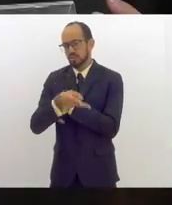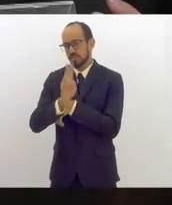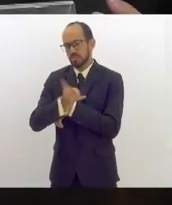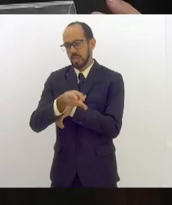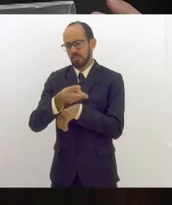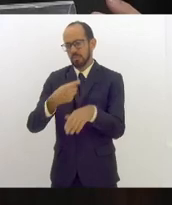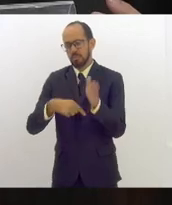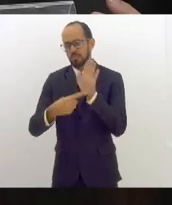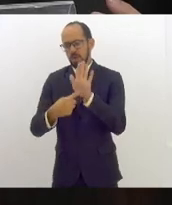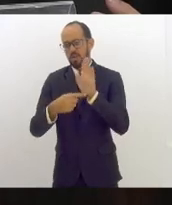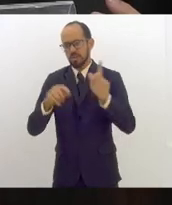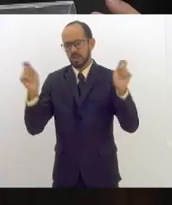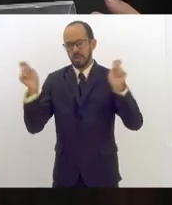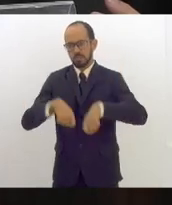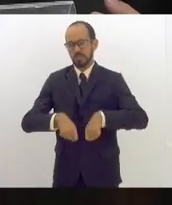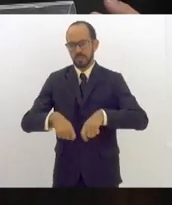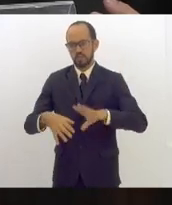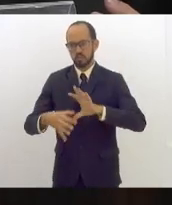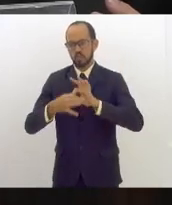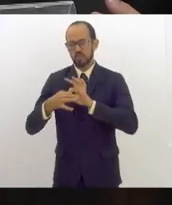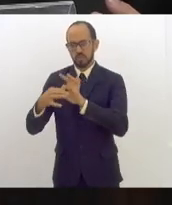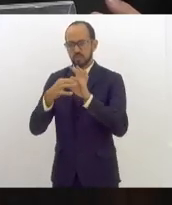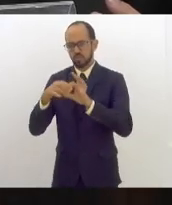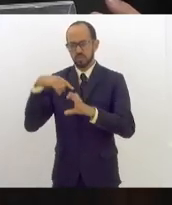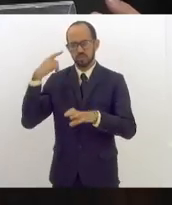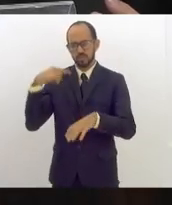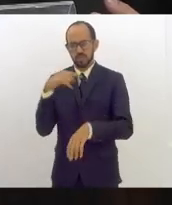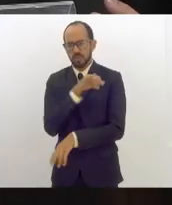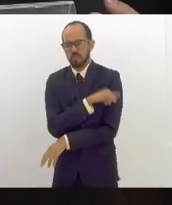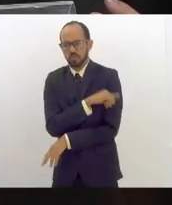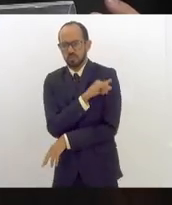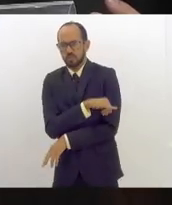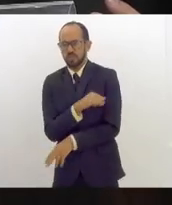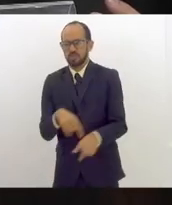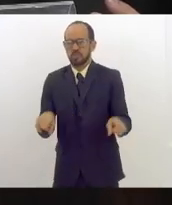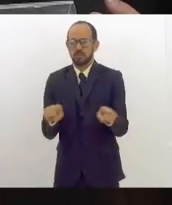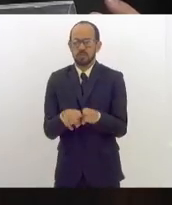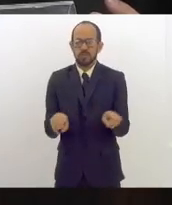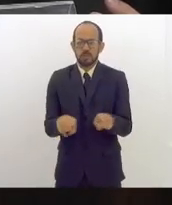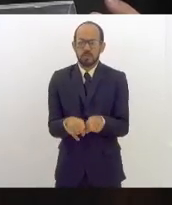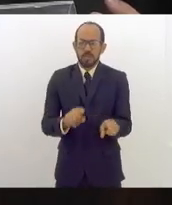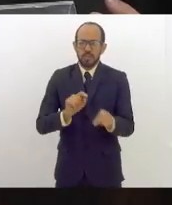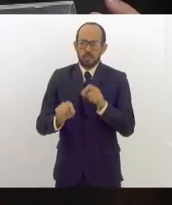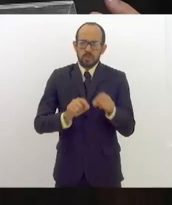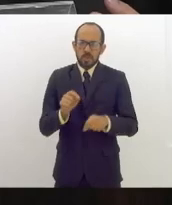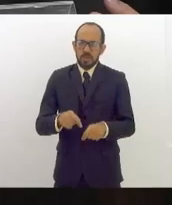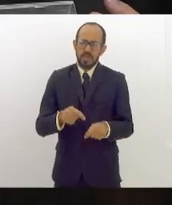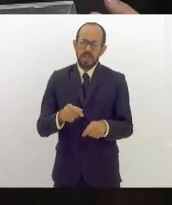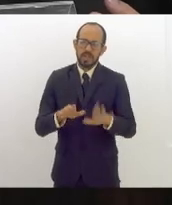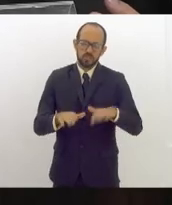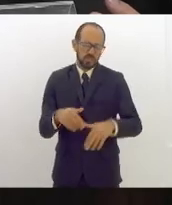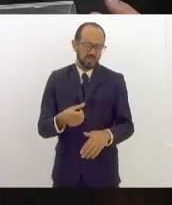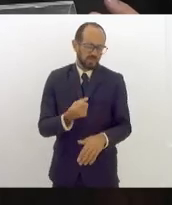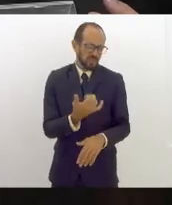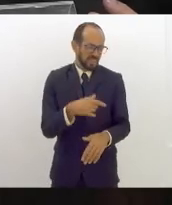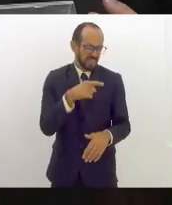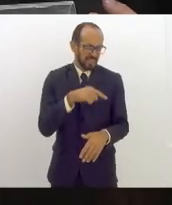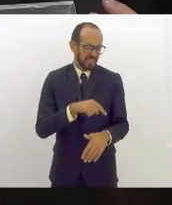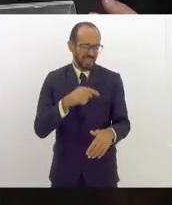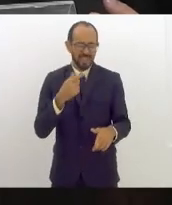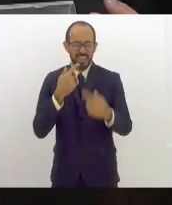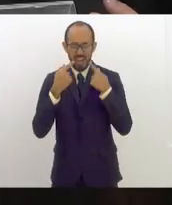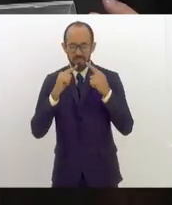essa capacidade de unir a advocacia do Rio de Janeiro essa até quando ele é pessimista ele tá certo né